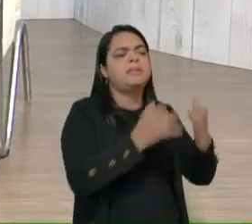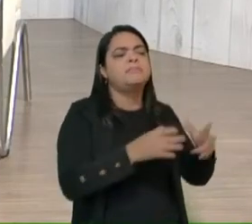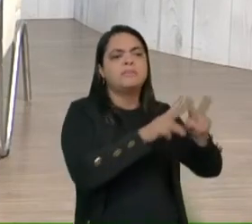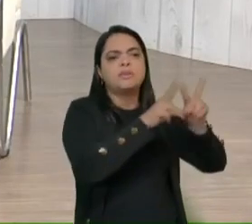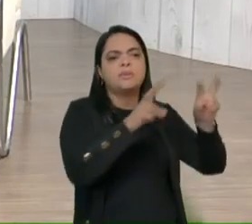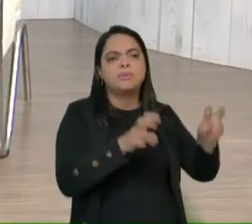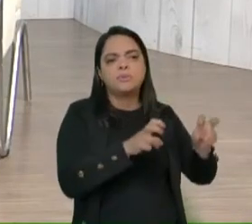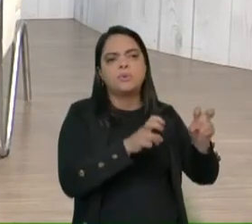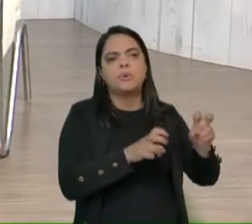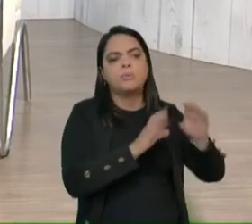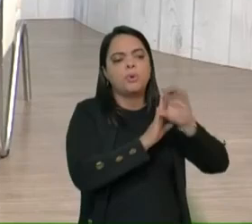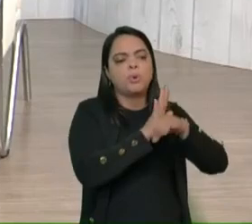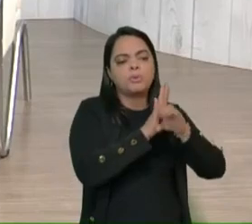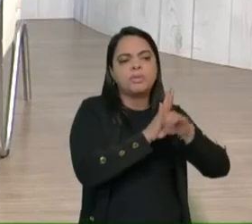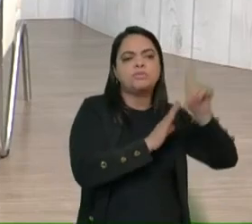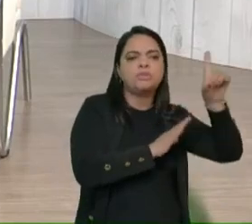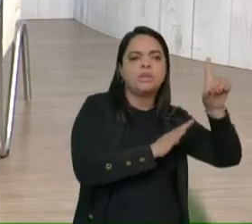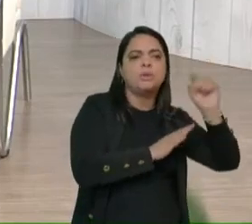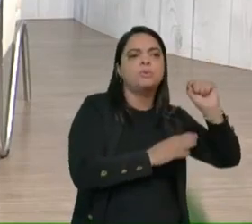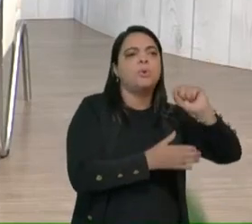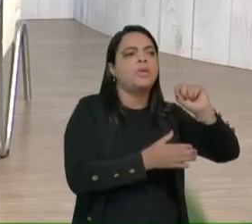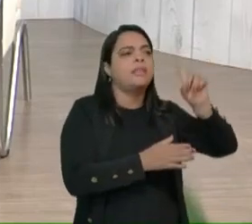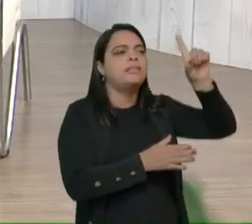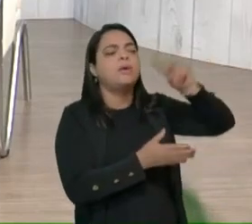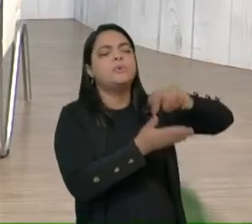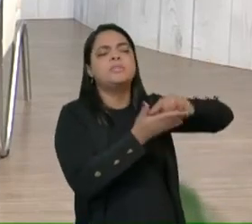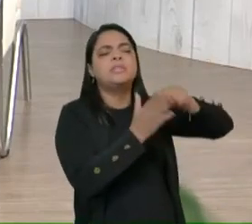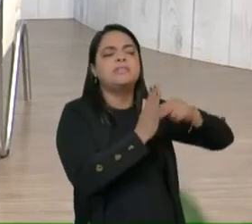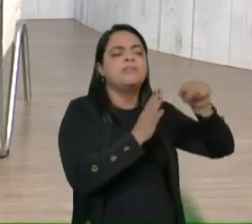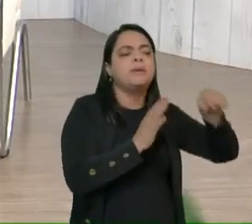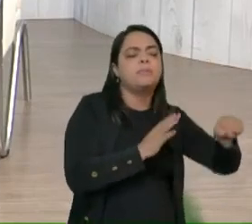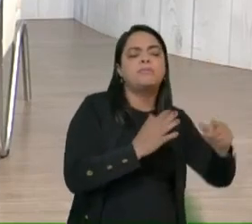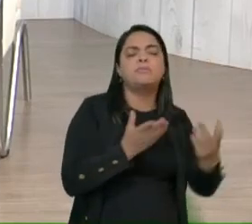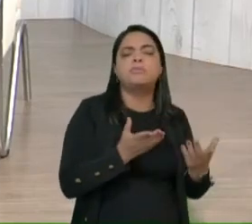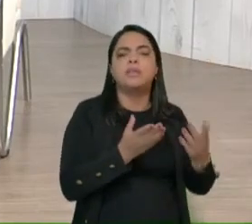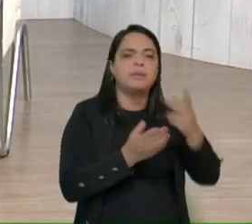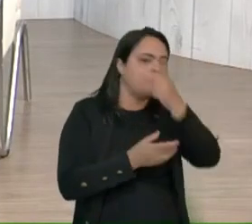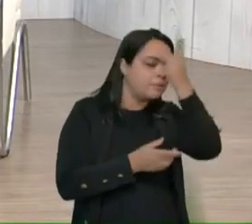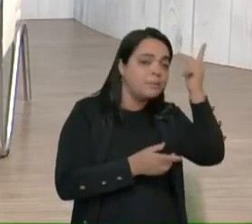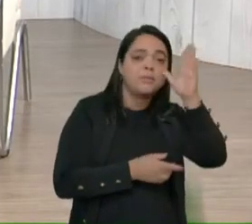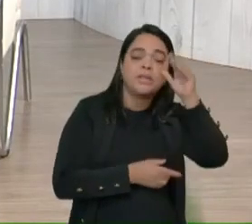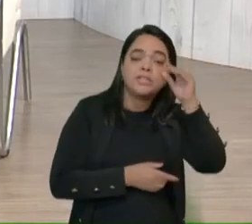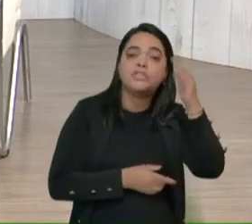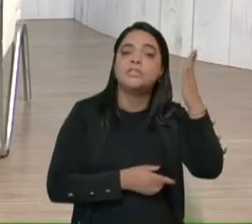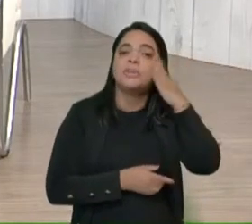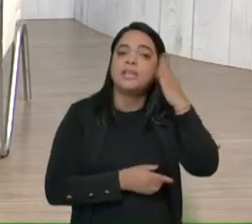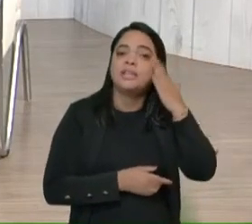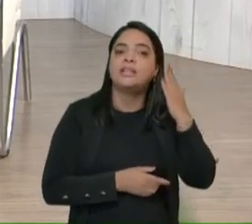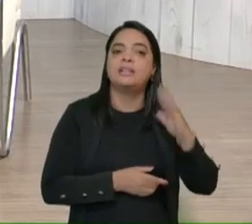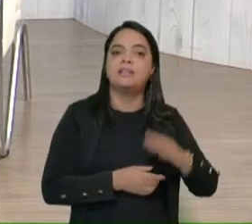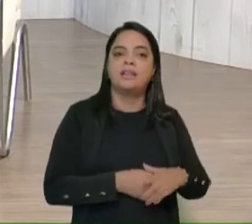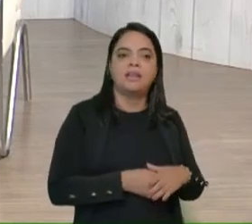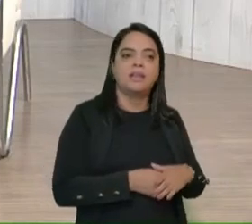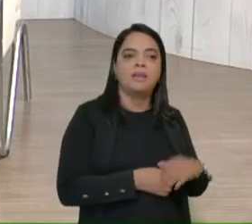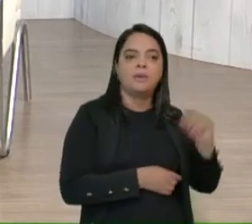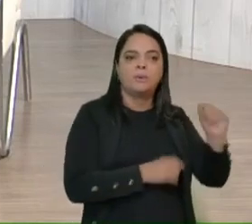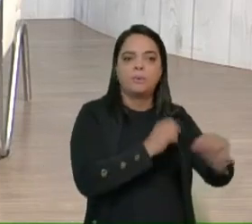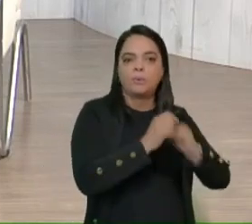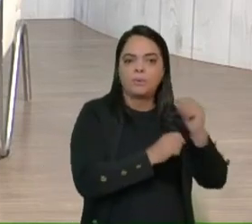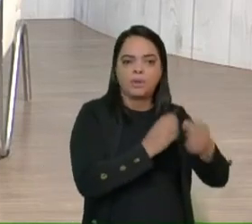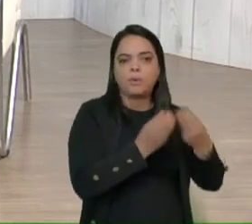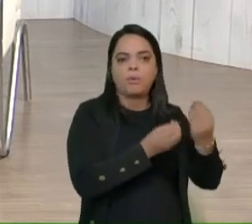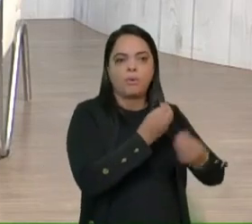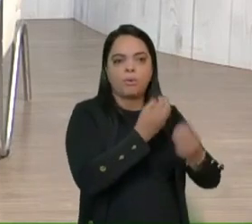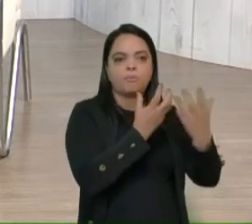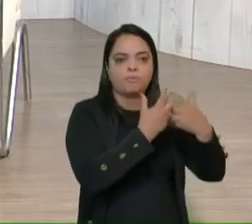né a respeito do conceito de deus o que que isso significa para vocês para quem tá nos acompanhando né possa entender né esses preceitos aí do